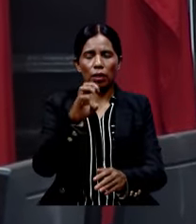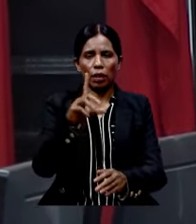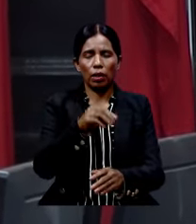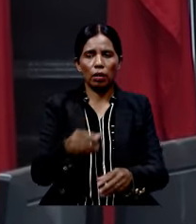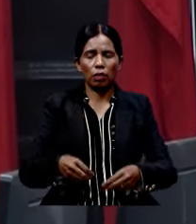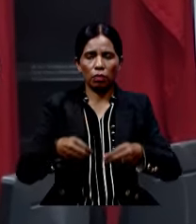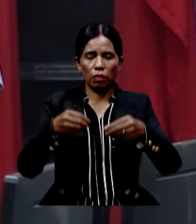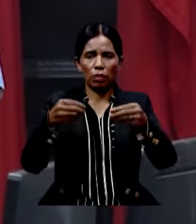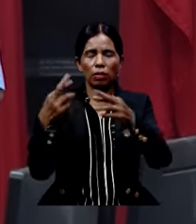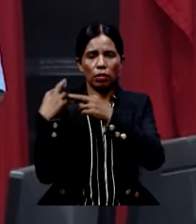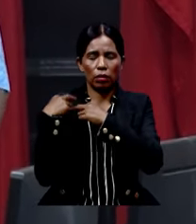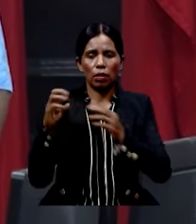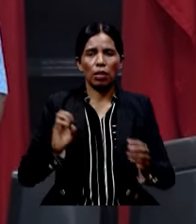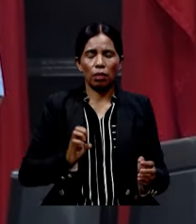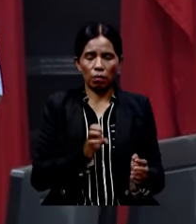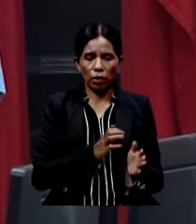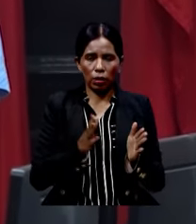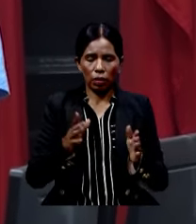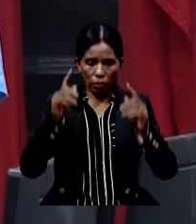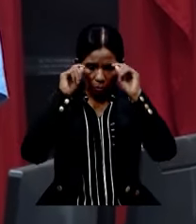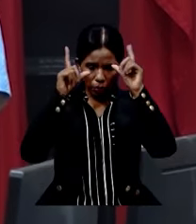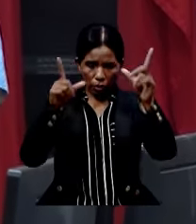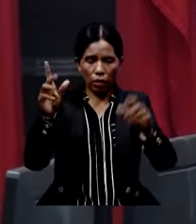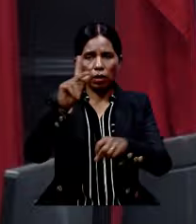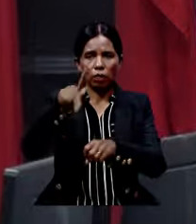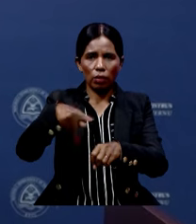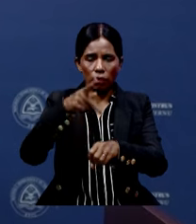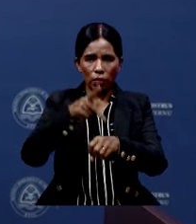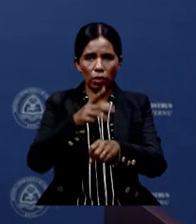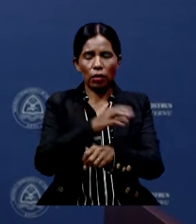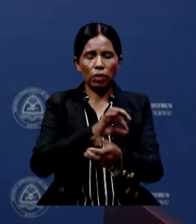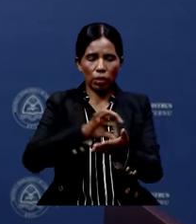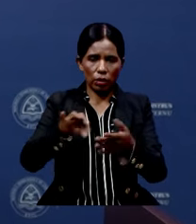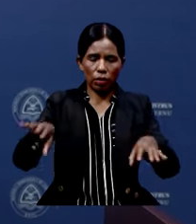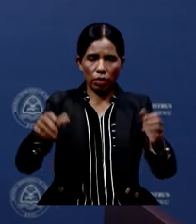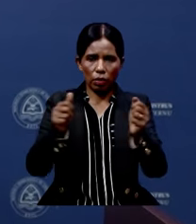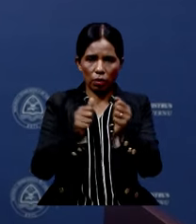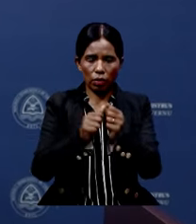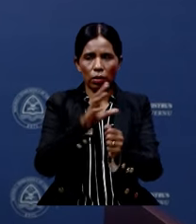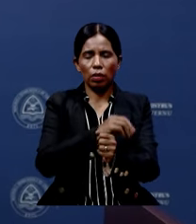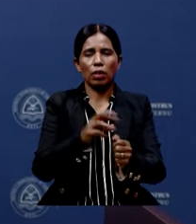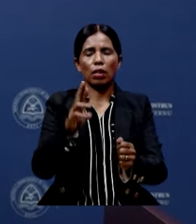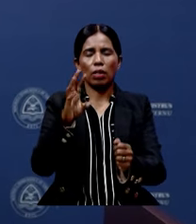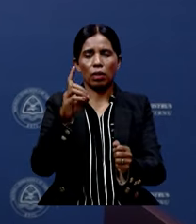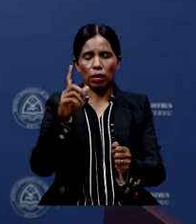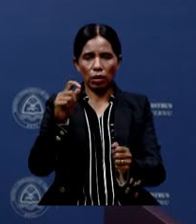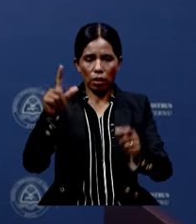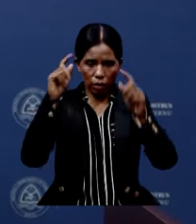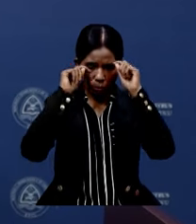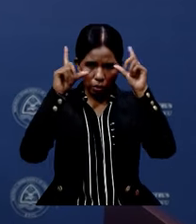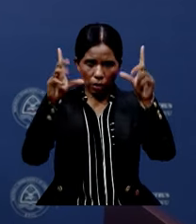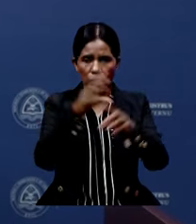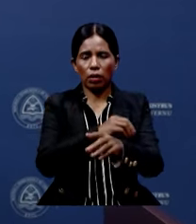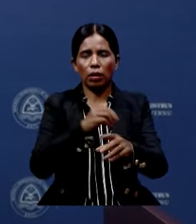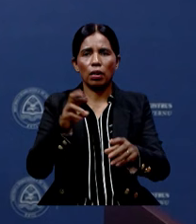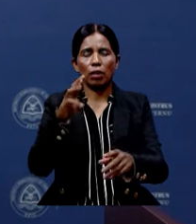foi poder tomar o embaixador Timor-Leste e a República Filipina, atuando acordo entre a República Democrática Timor-Leste